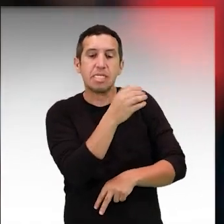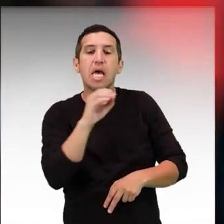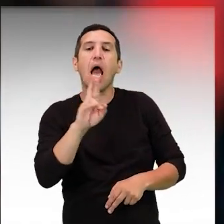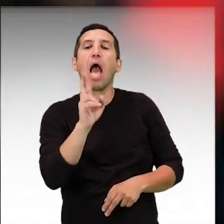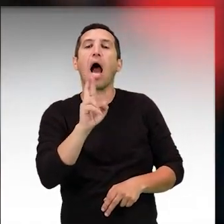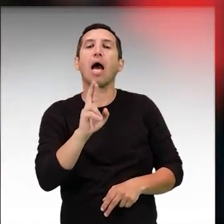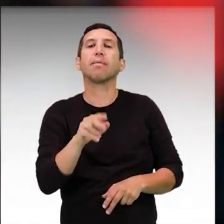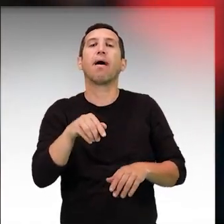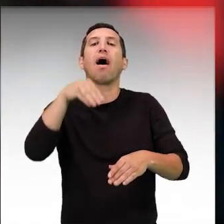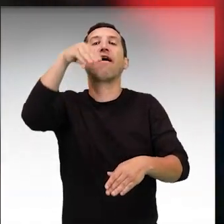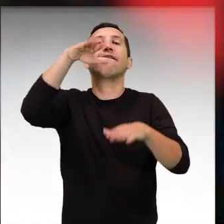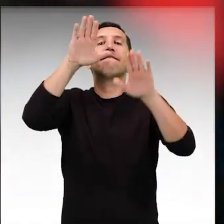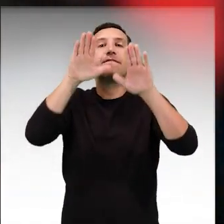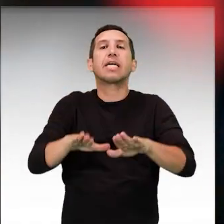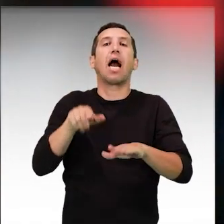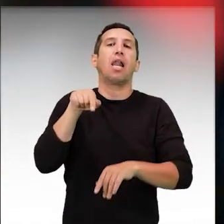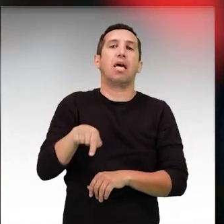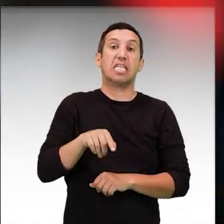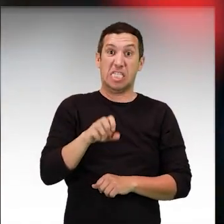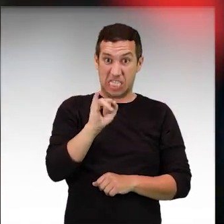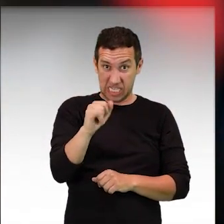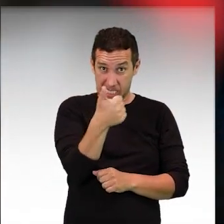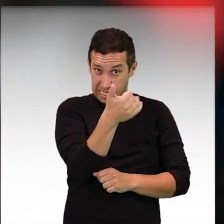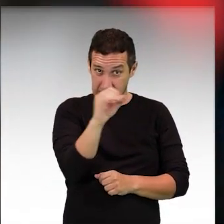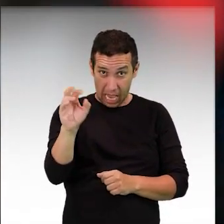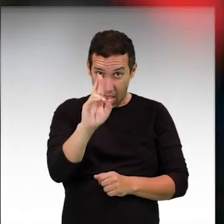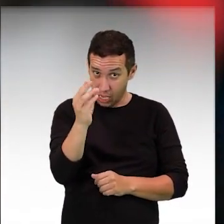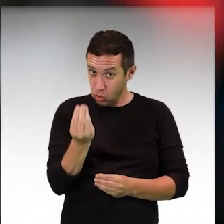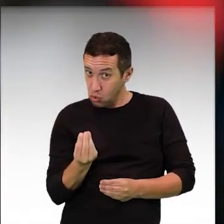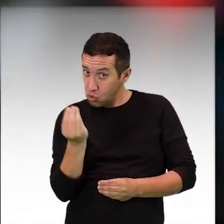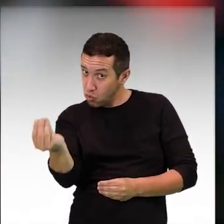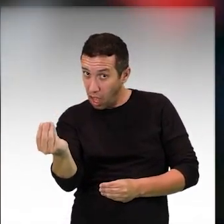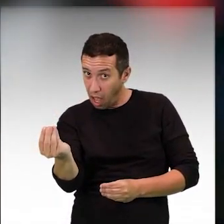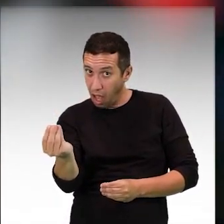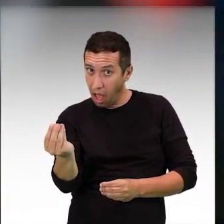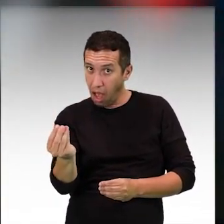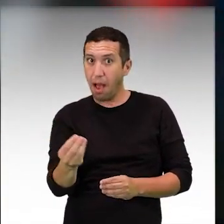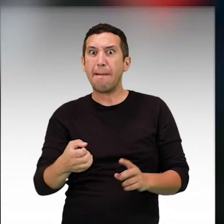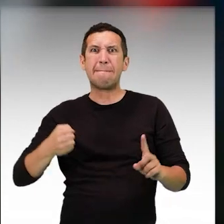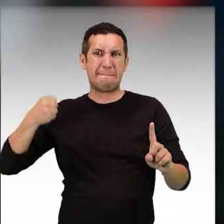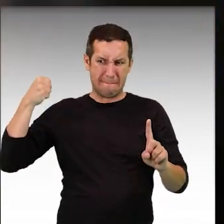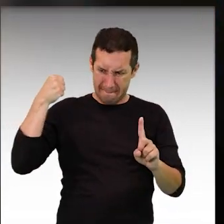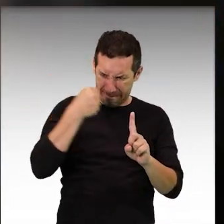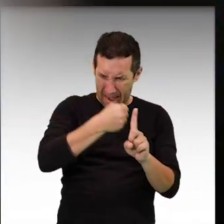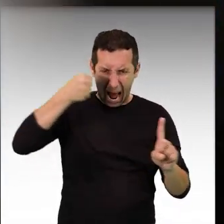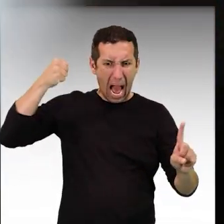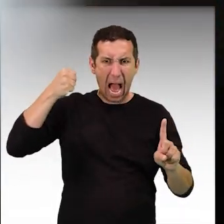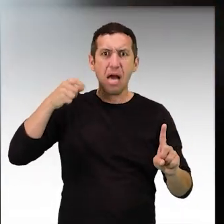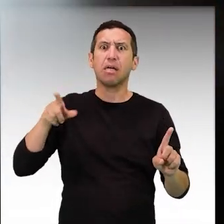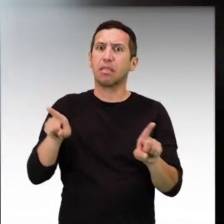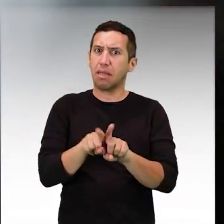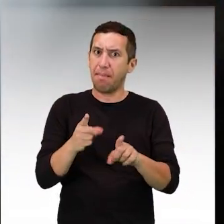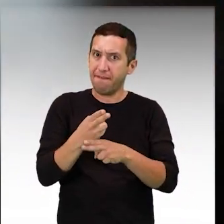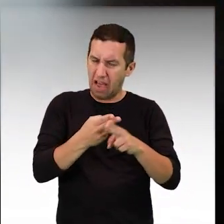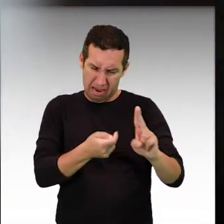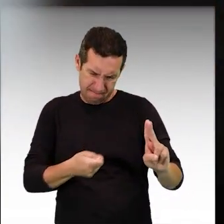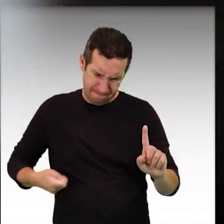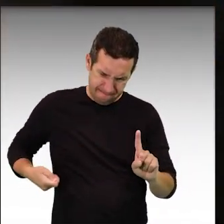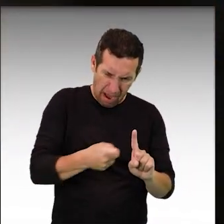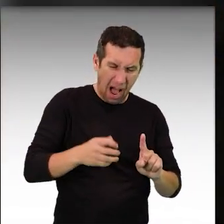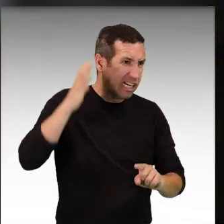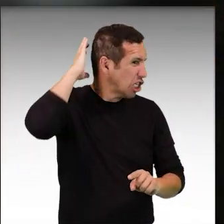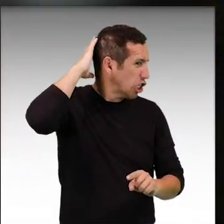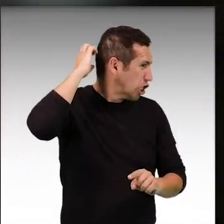para permanecer no ponto. Caso não repassasse a quantia, além de serem agredidas com socos, facadas e puxões de